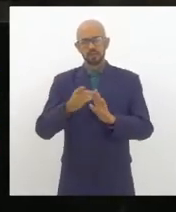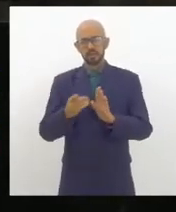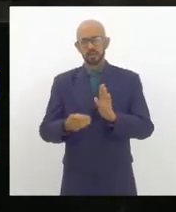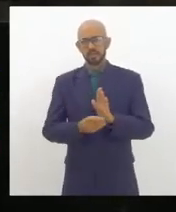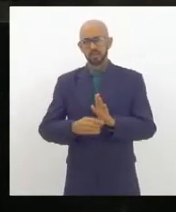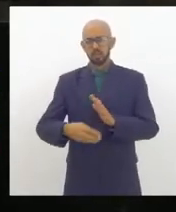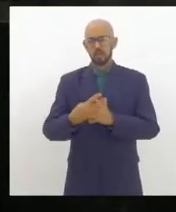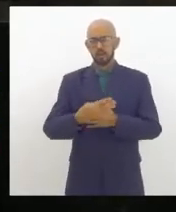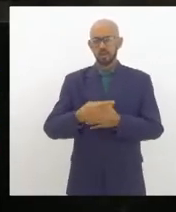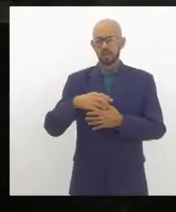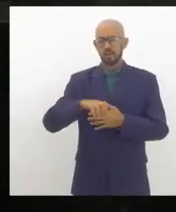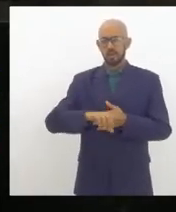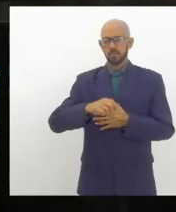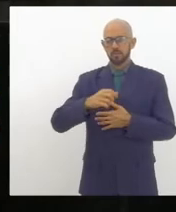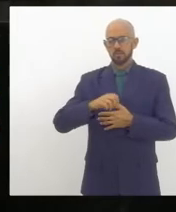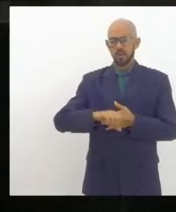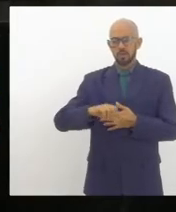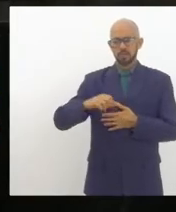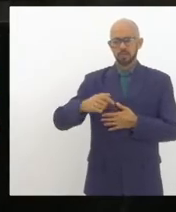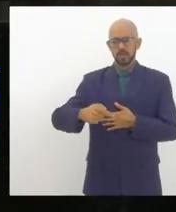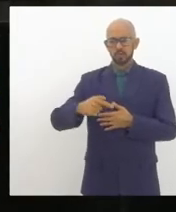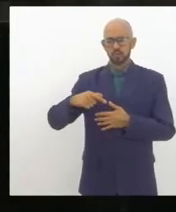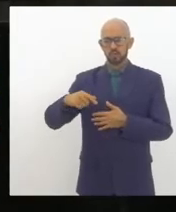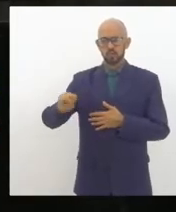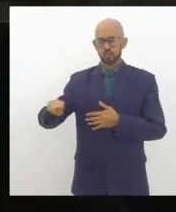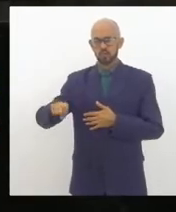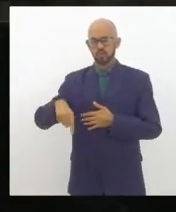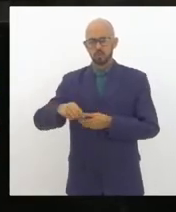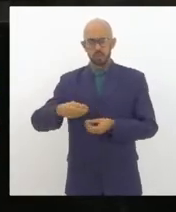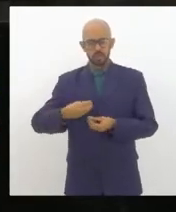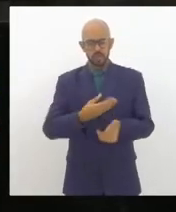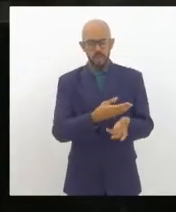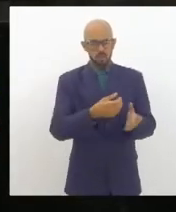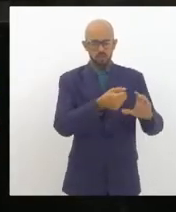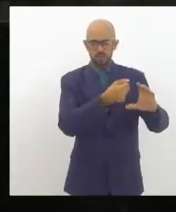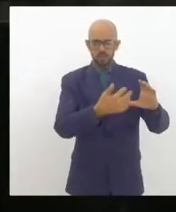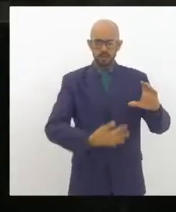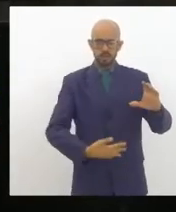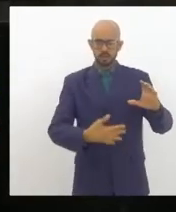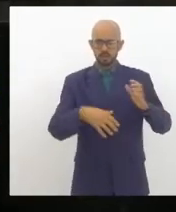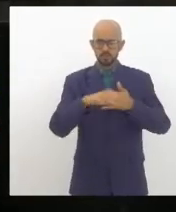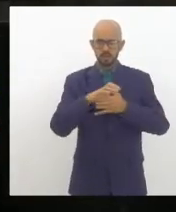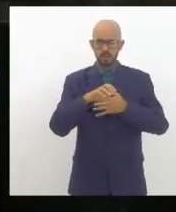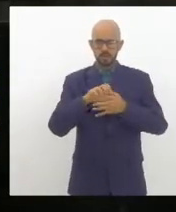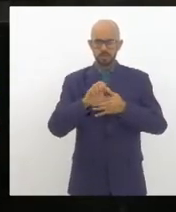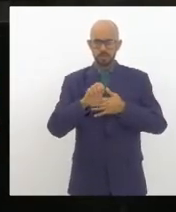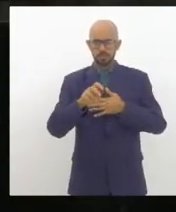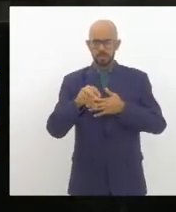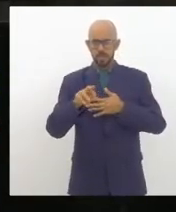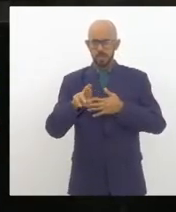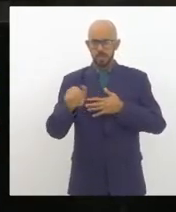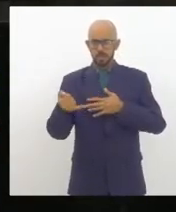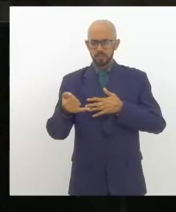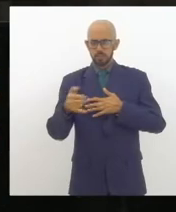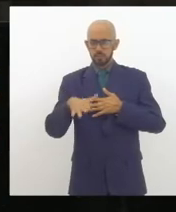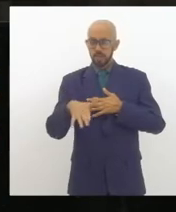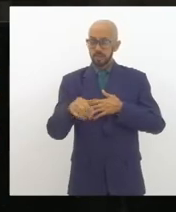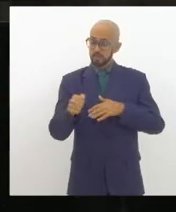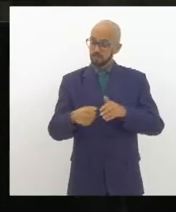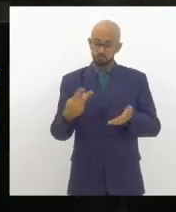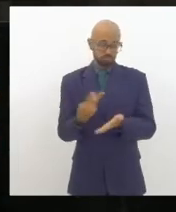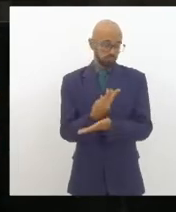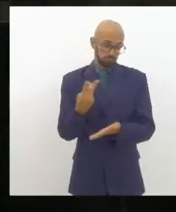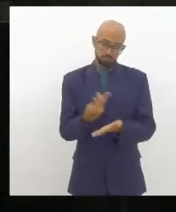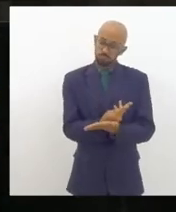47.978 de 22, dando essas atribuições à CEPERJ. E é um decreto irregular.